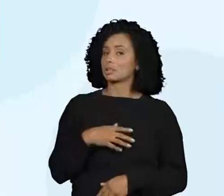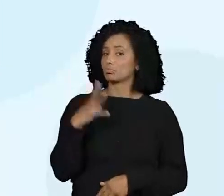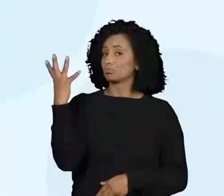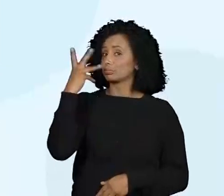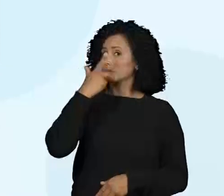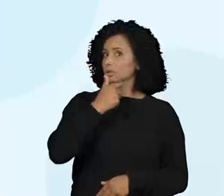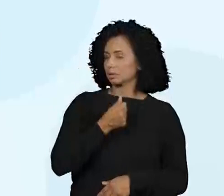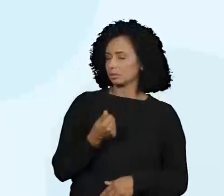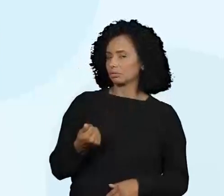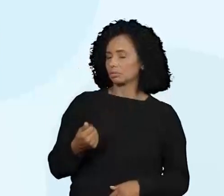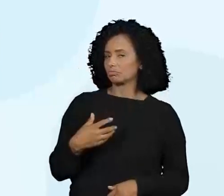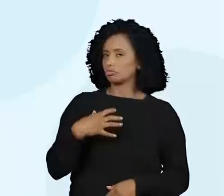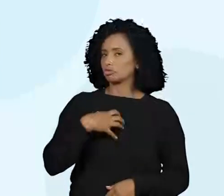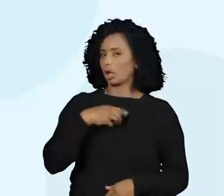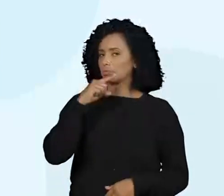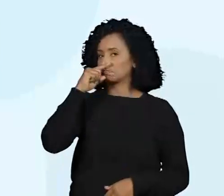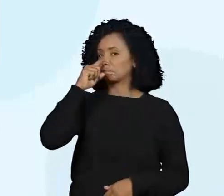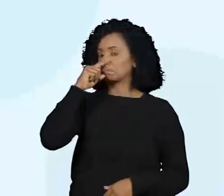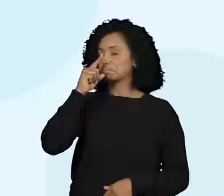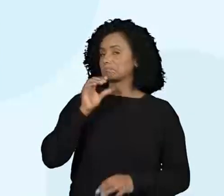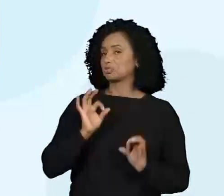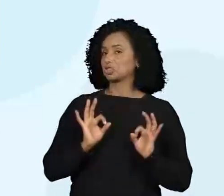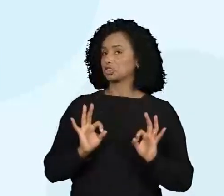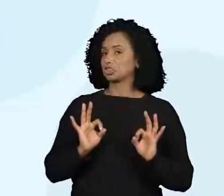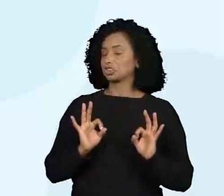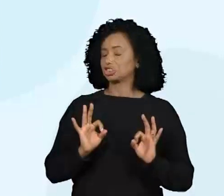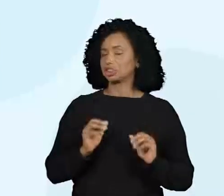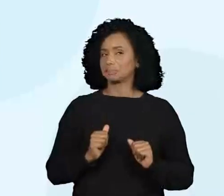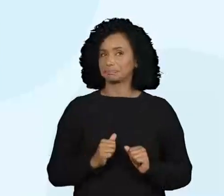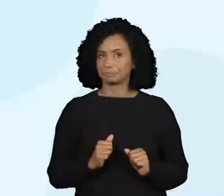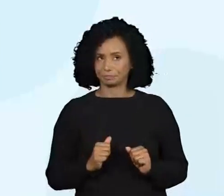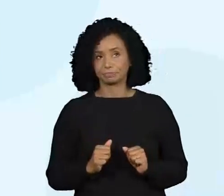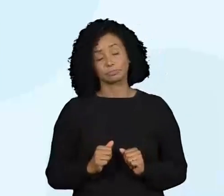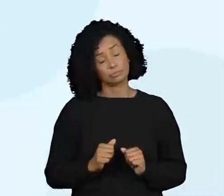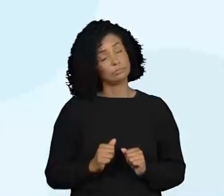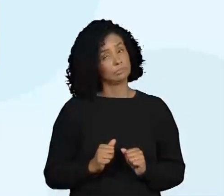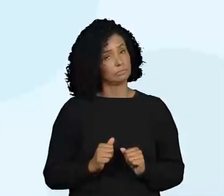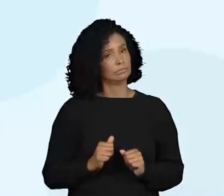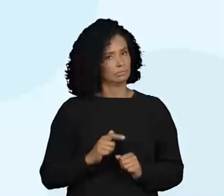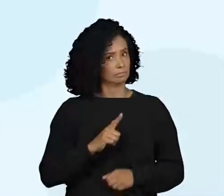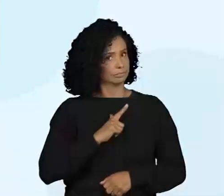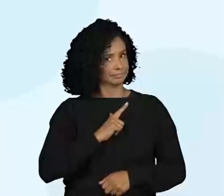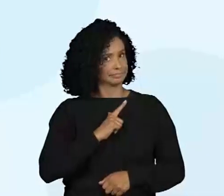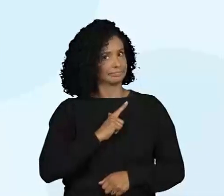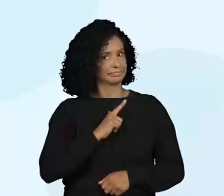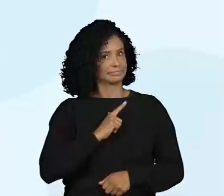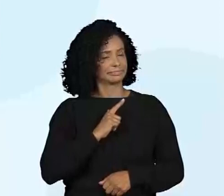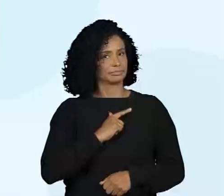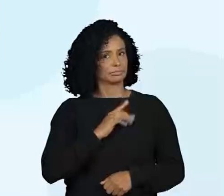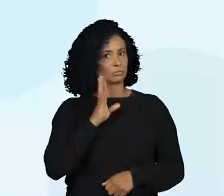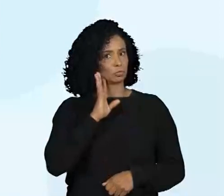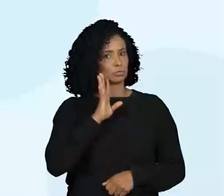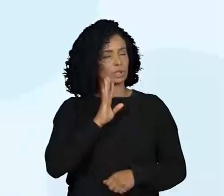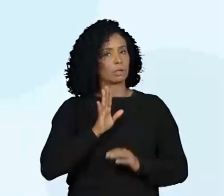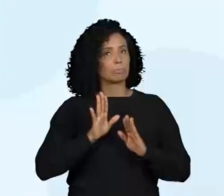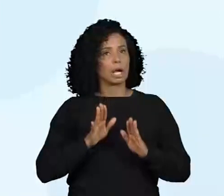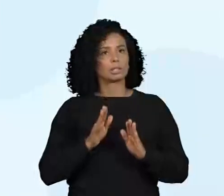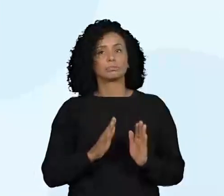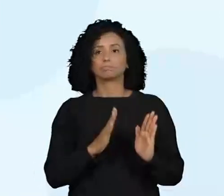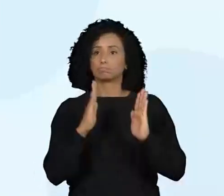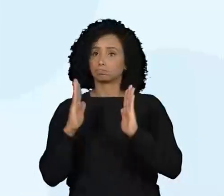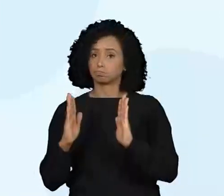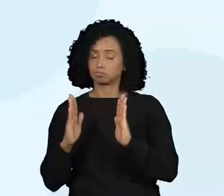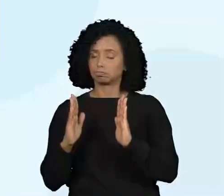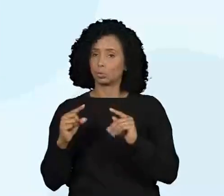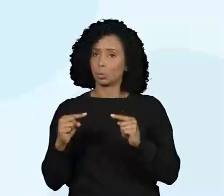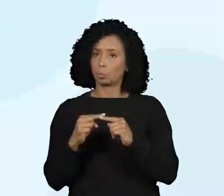ou um transporte aí um pouco menos elegante, ou seja, muito mais viável para trabalho, com a carroça sendo